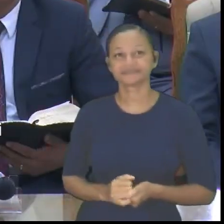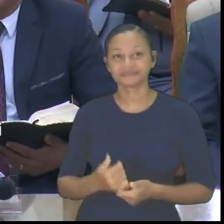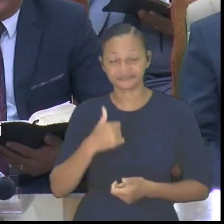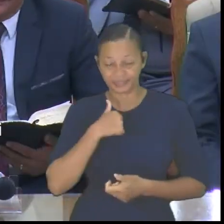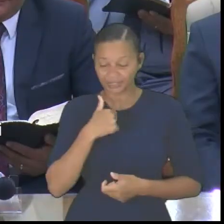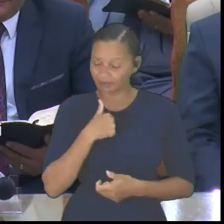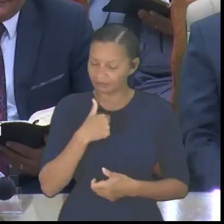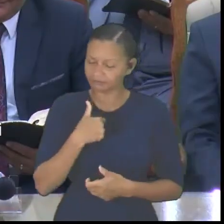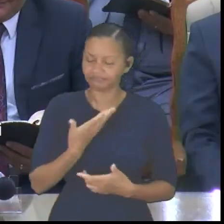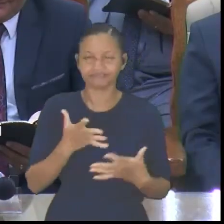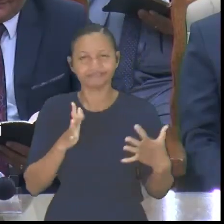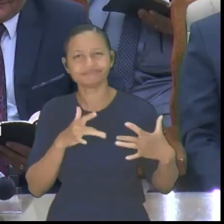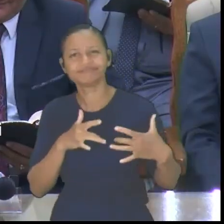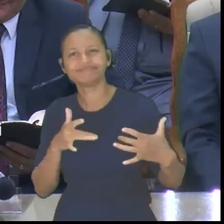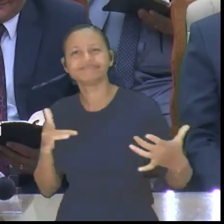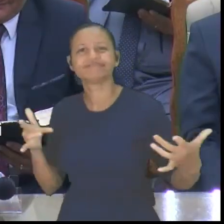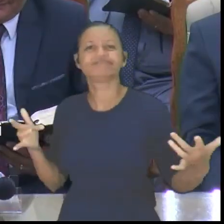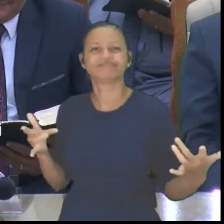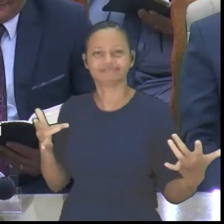vontade